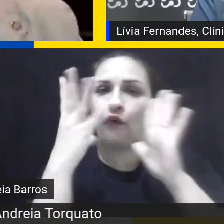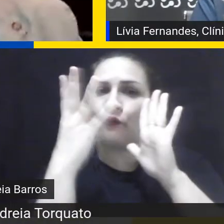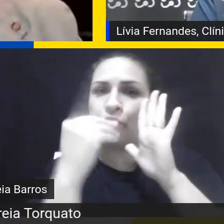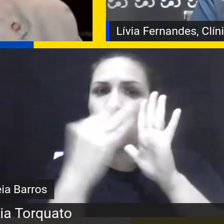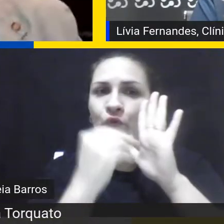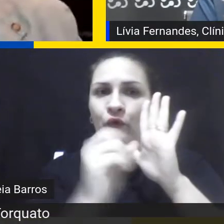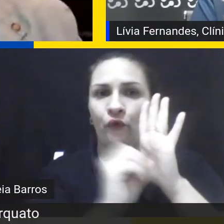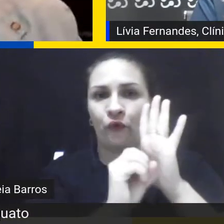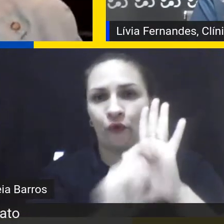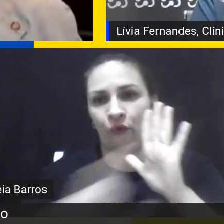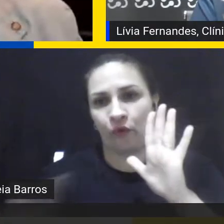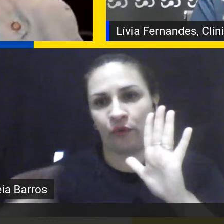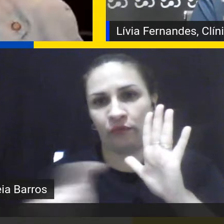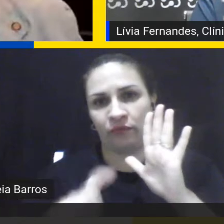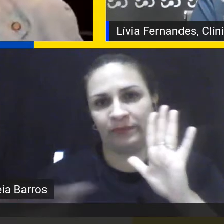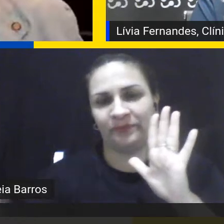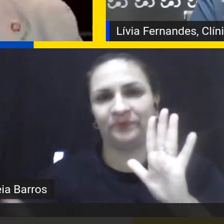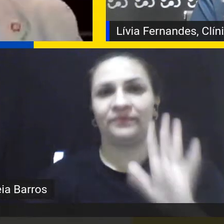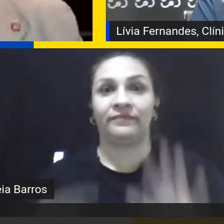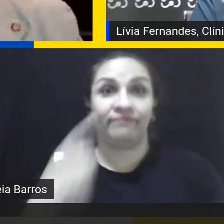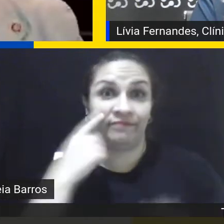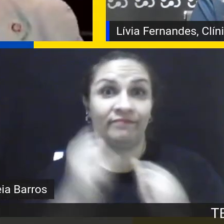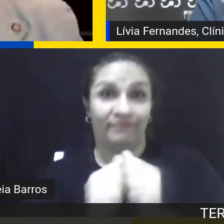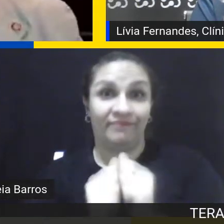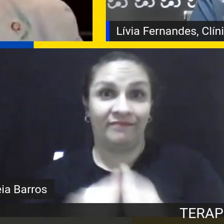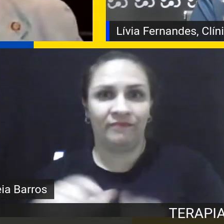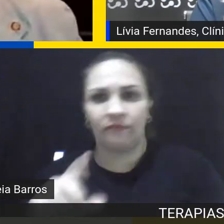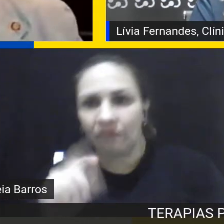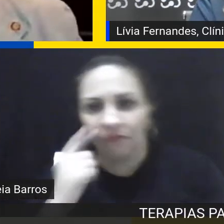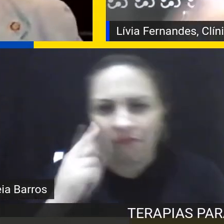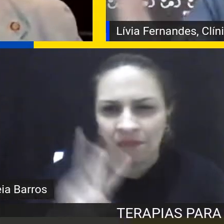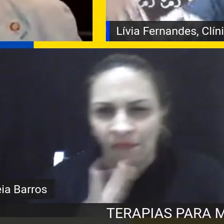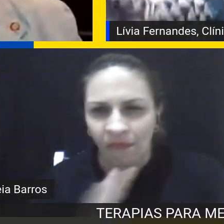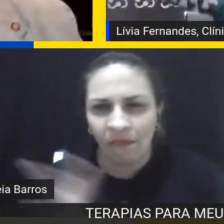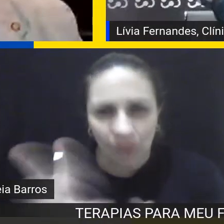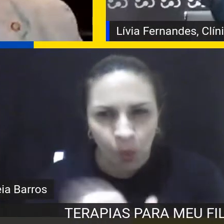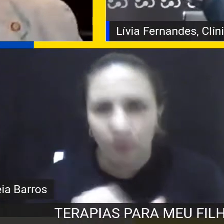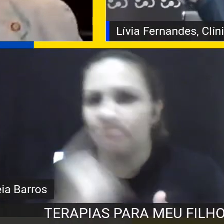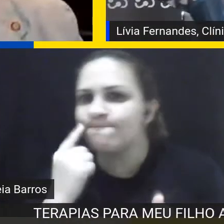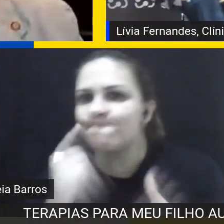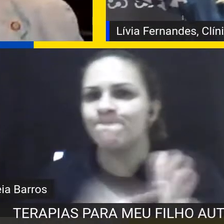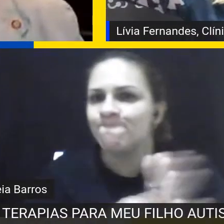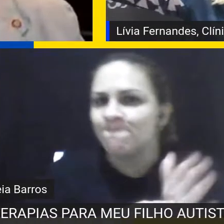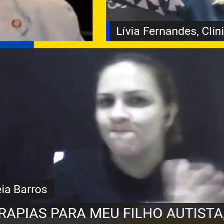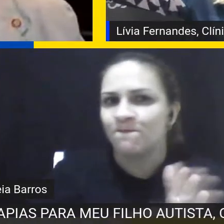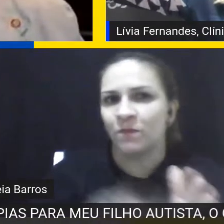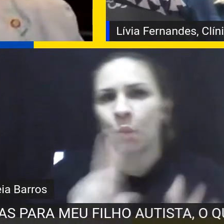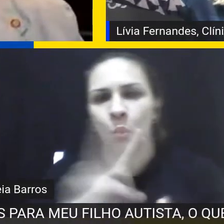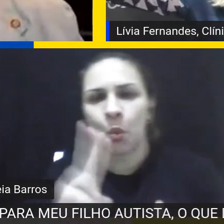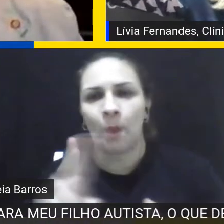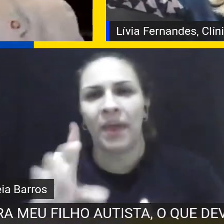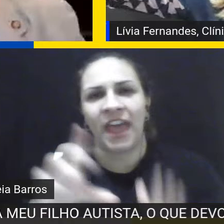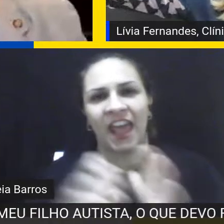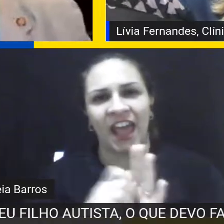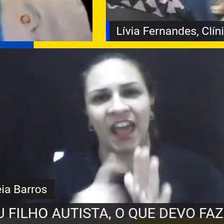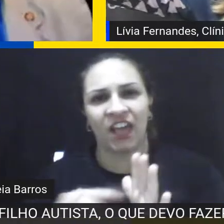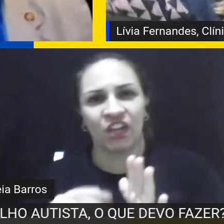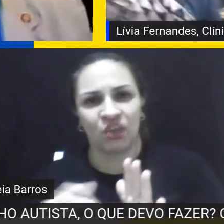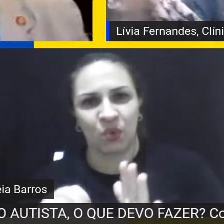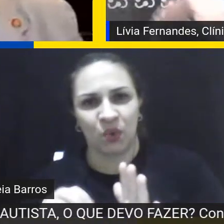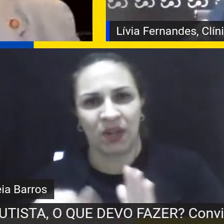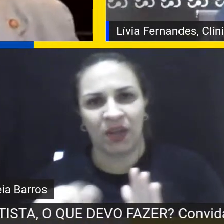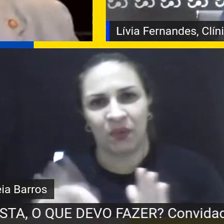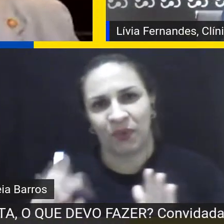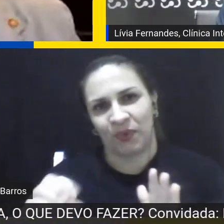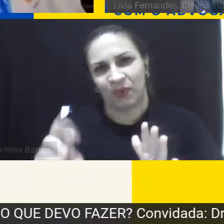nos comentários, que aí o pessoal que está nos acompanhando vai poder, né, o nome, a editora e o Sim, autor. Eu